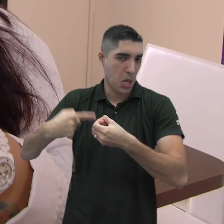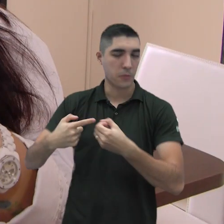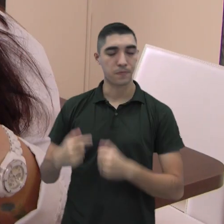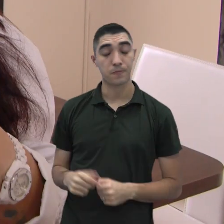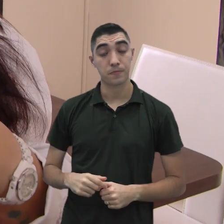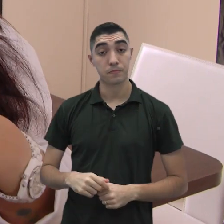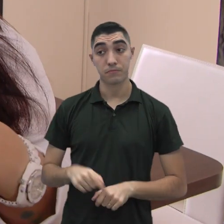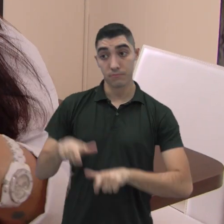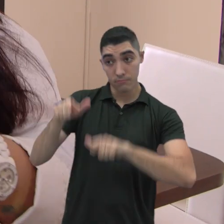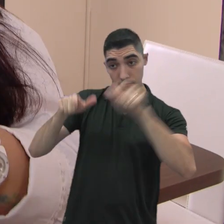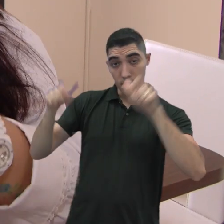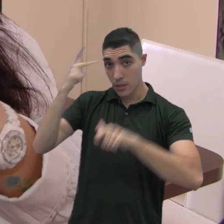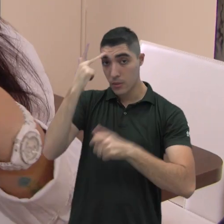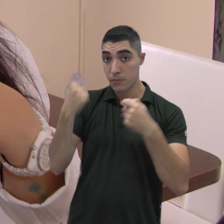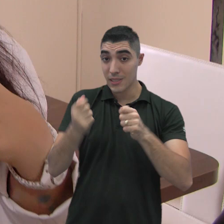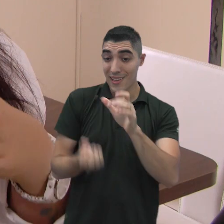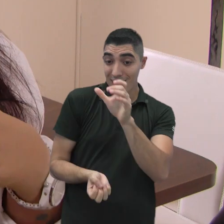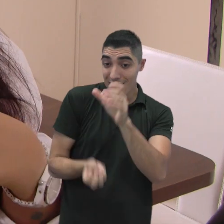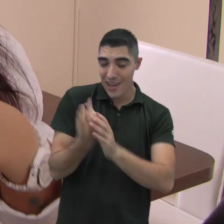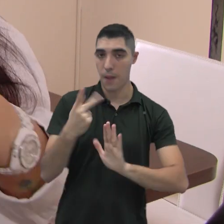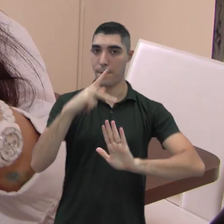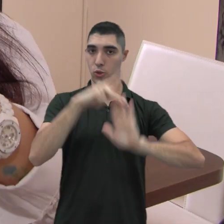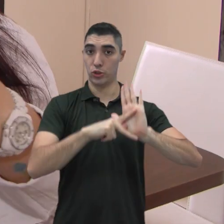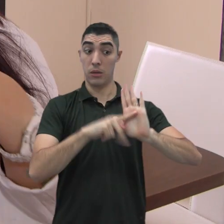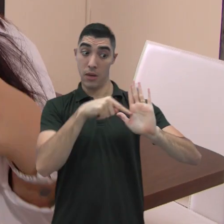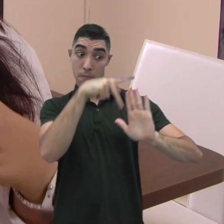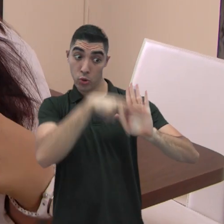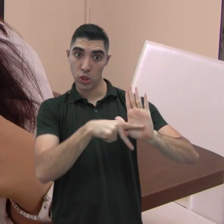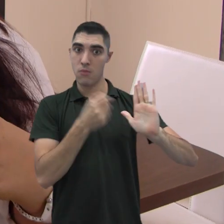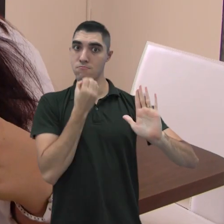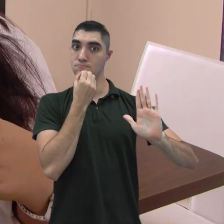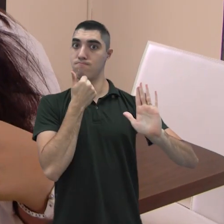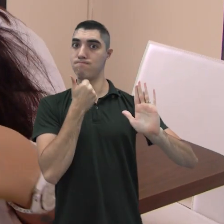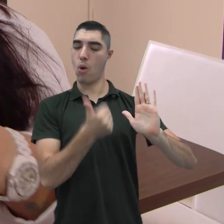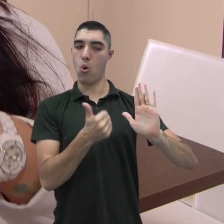elas precisam fazer um projeto conciso,